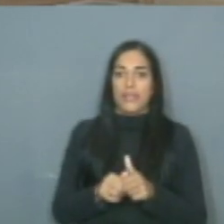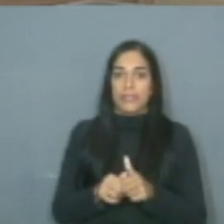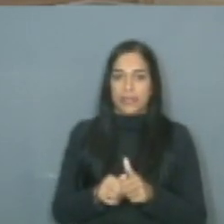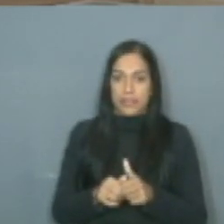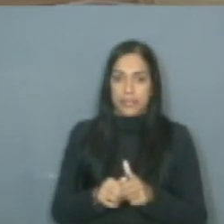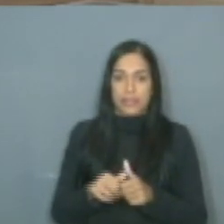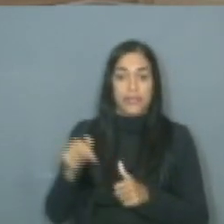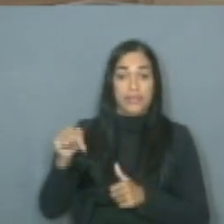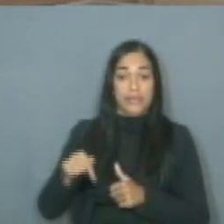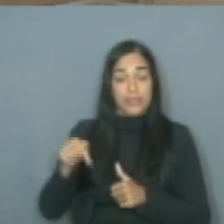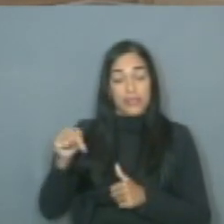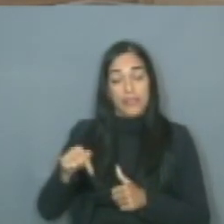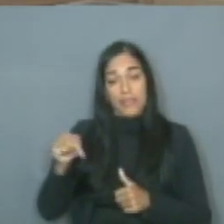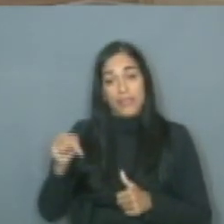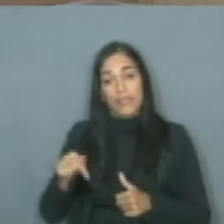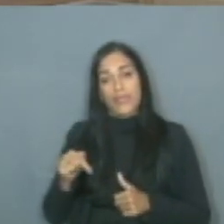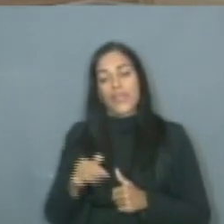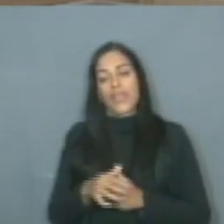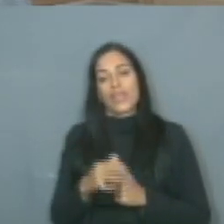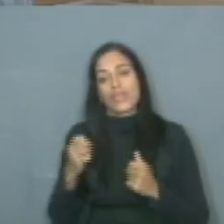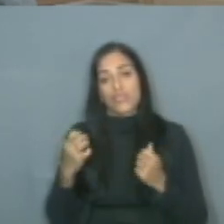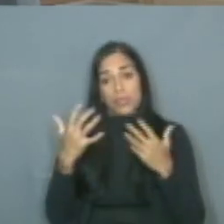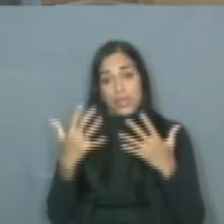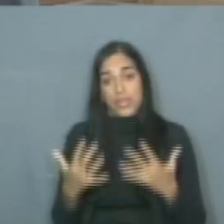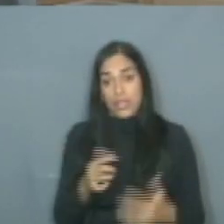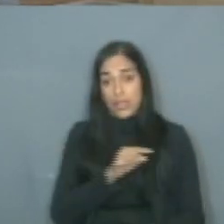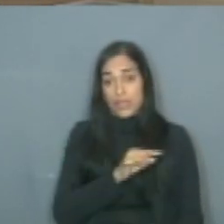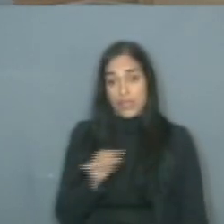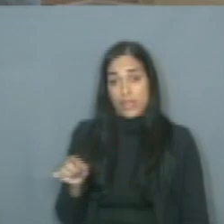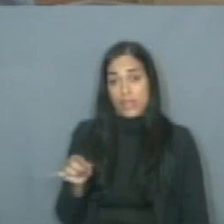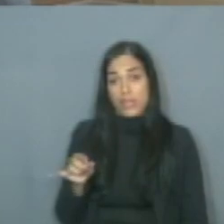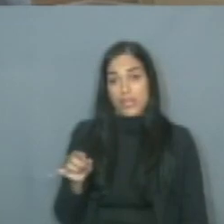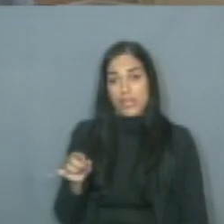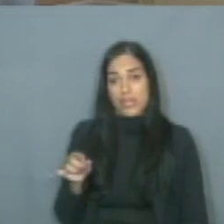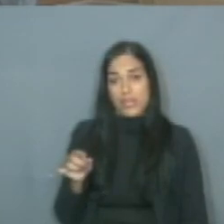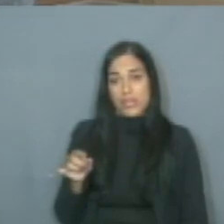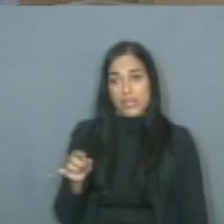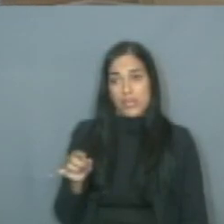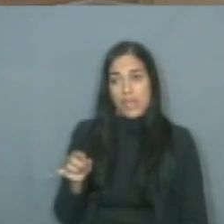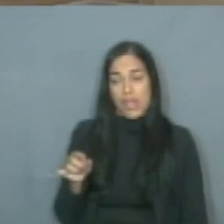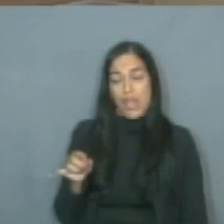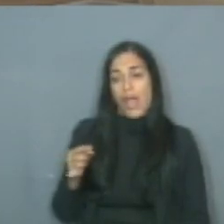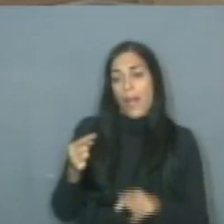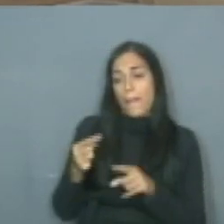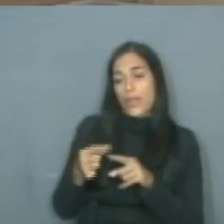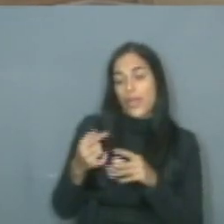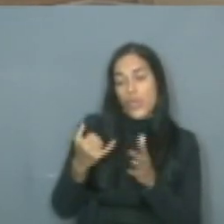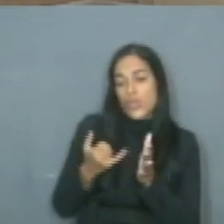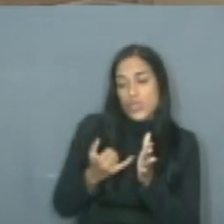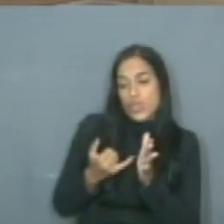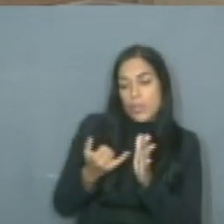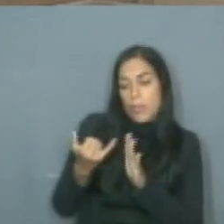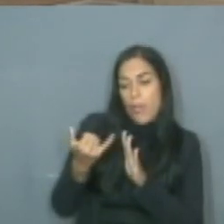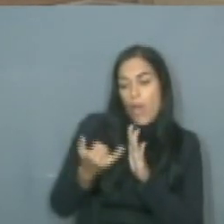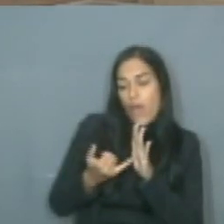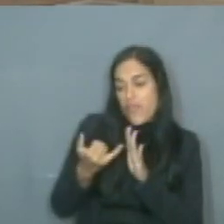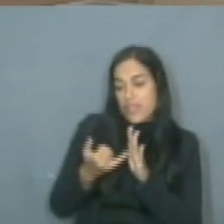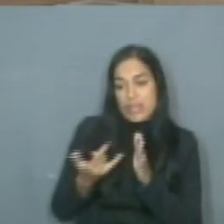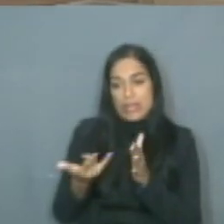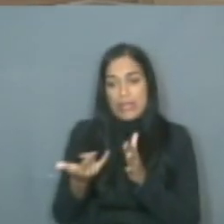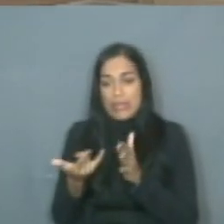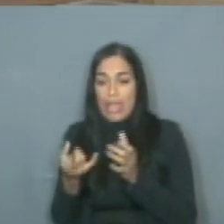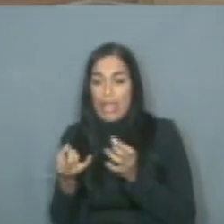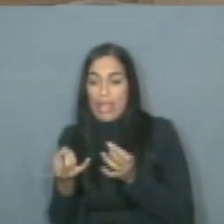queria aqui dizer que muitos dizem que os imóveis deixariam de valer